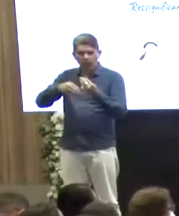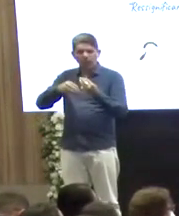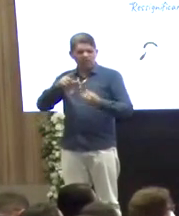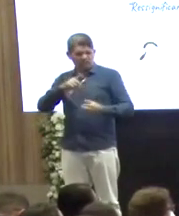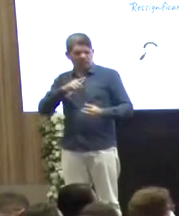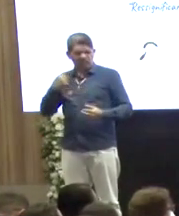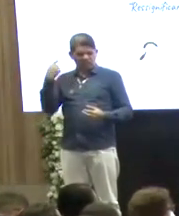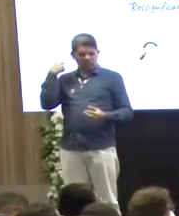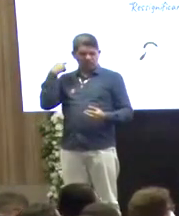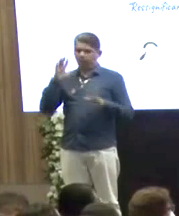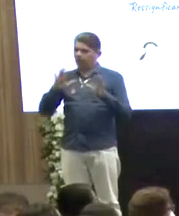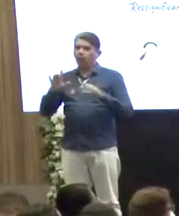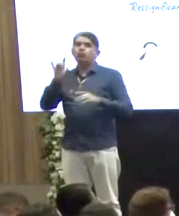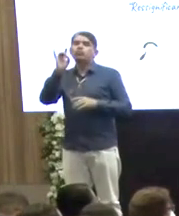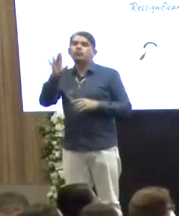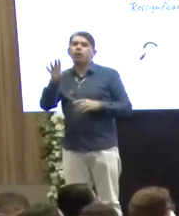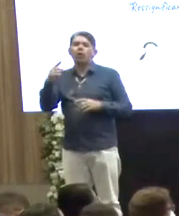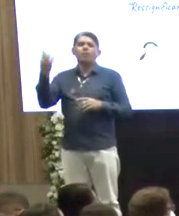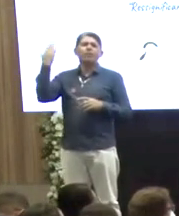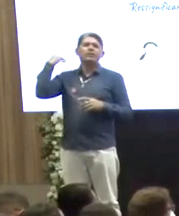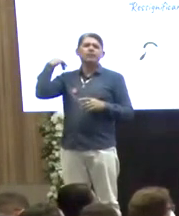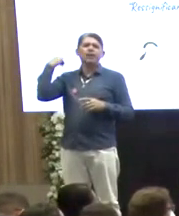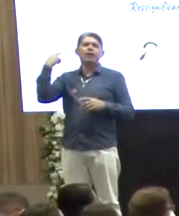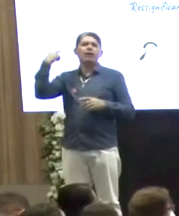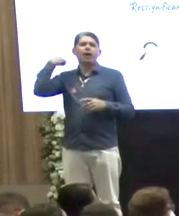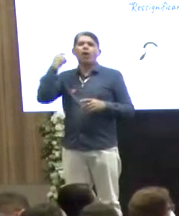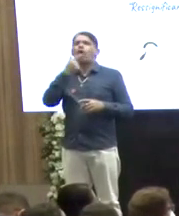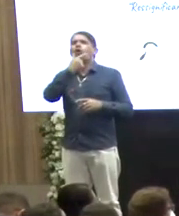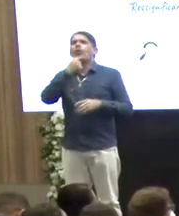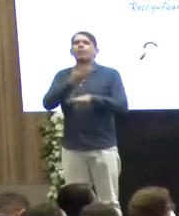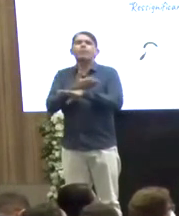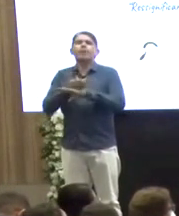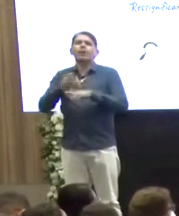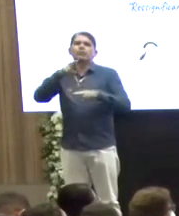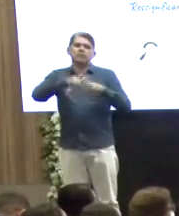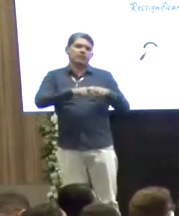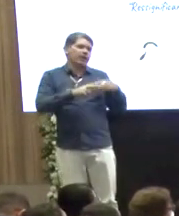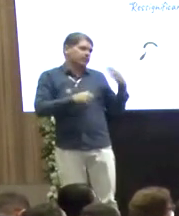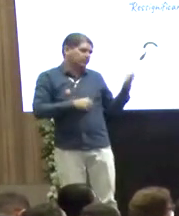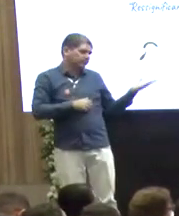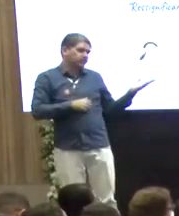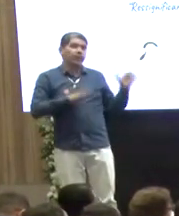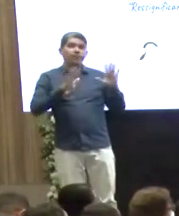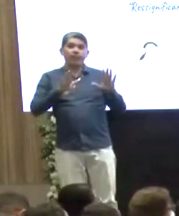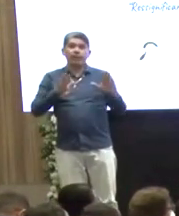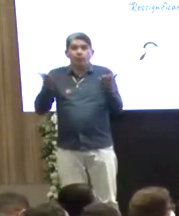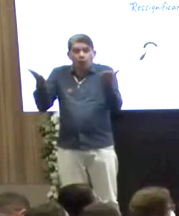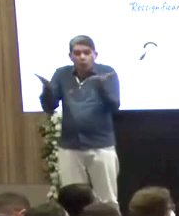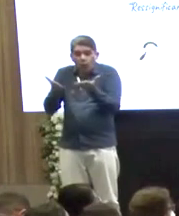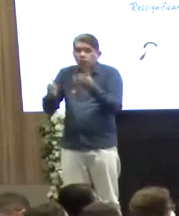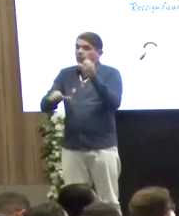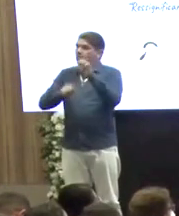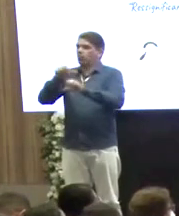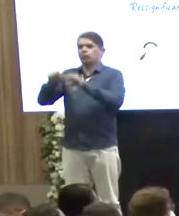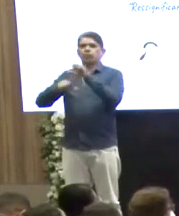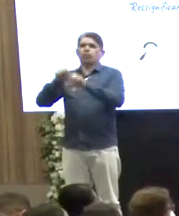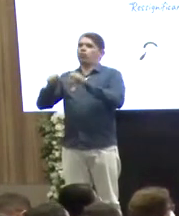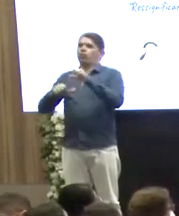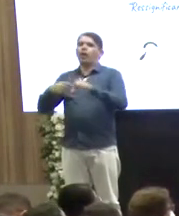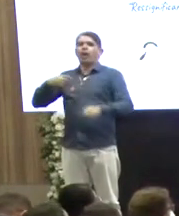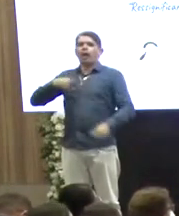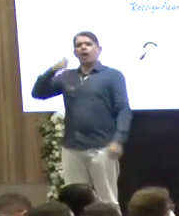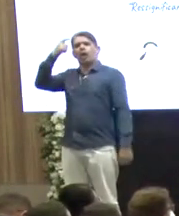de short, de calça comprida, de cabelo curto, de cabelo comprido, negras, brancas, mestiças, etc.